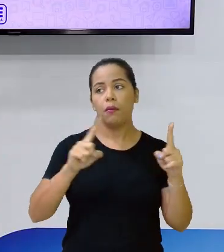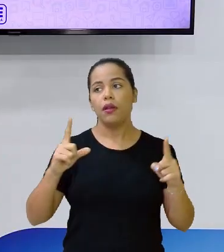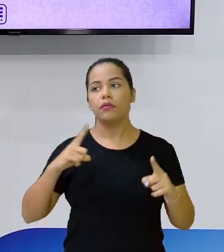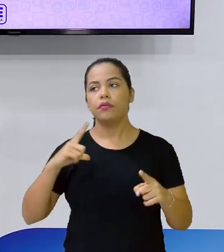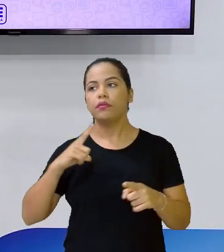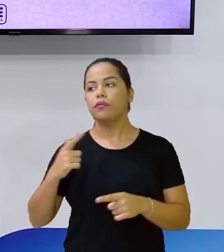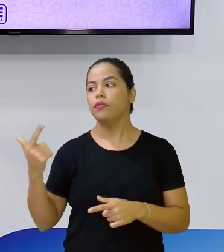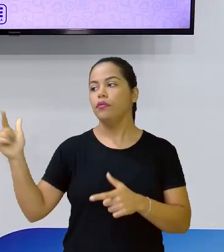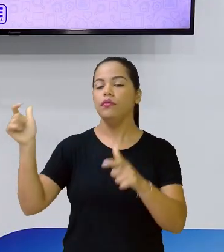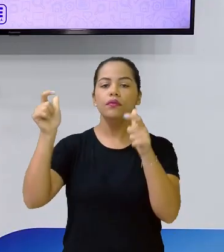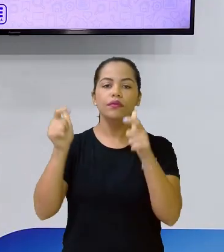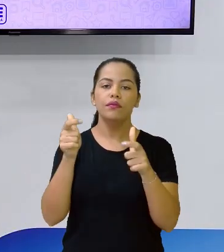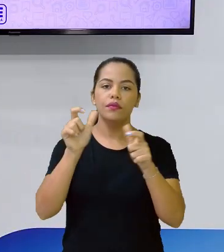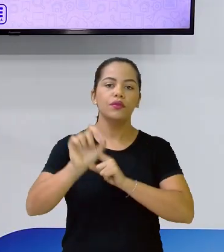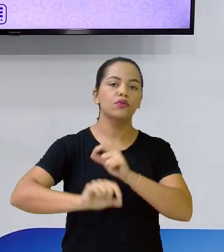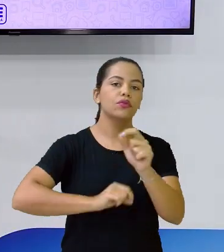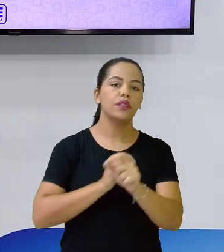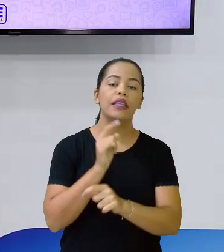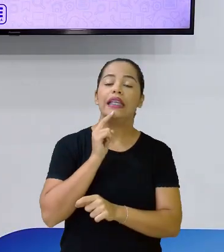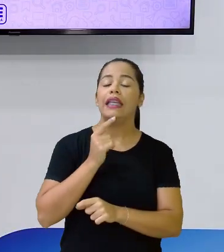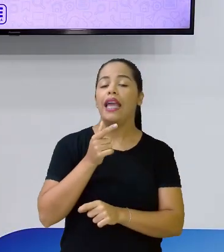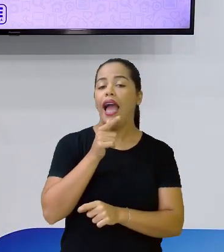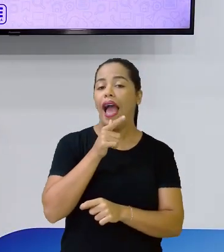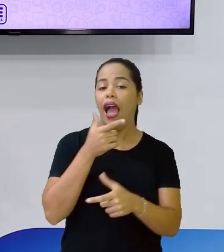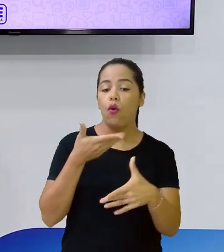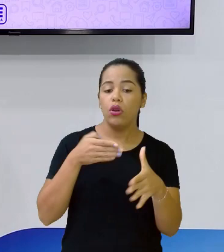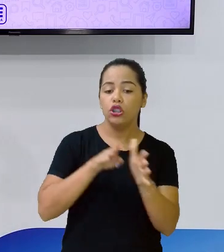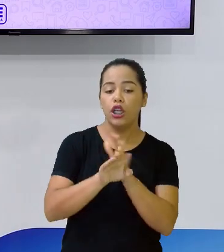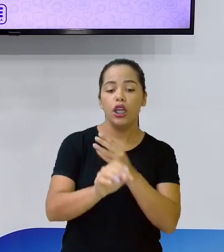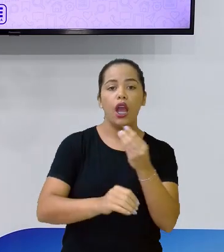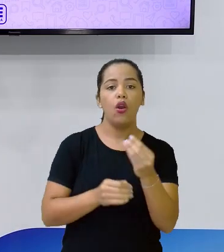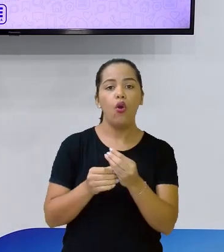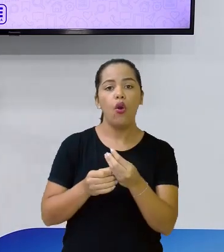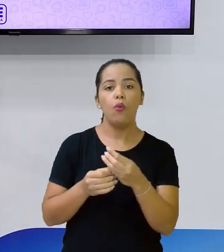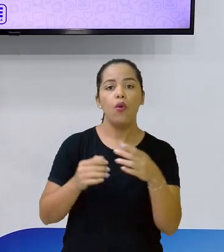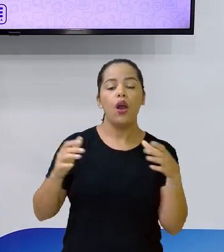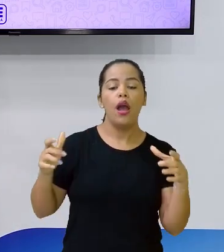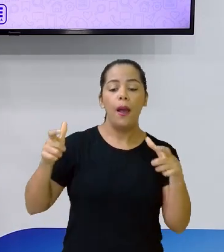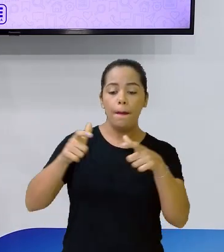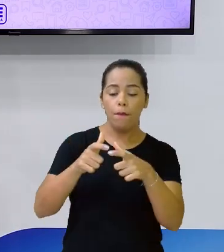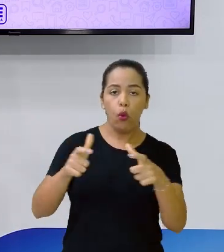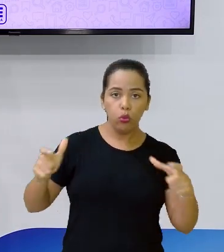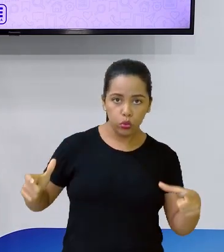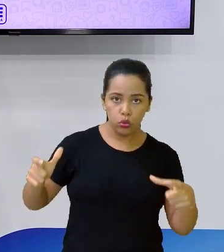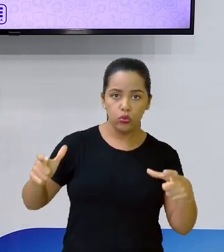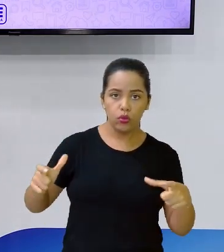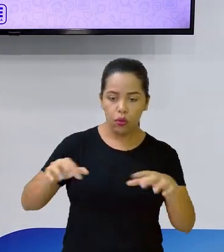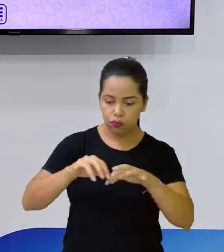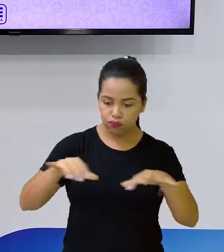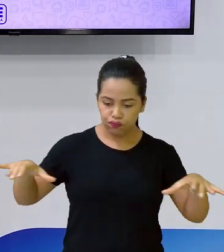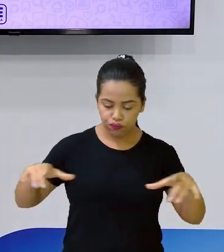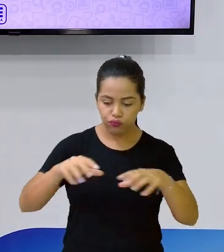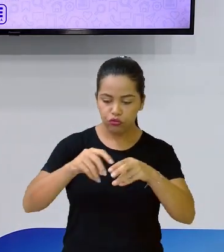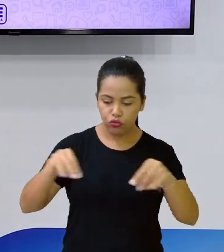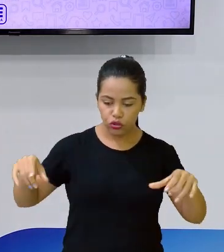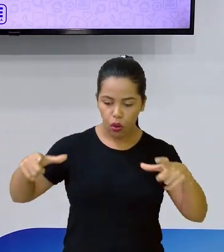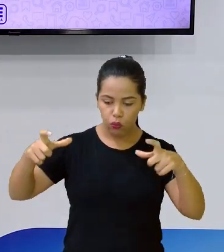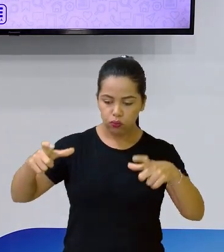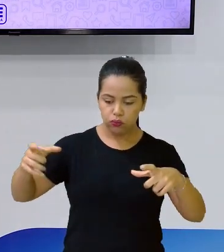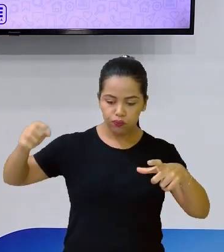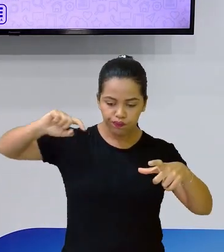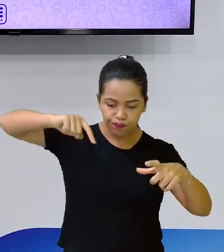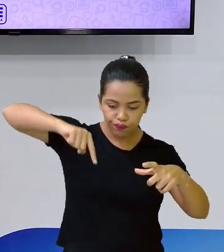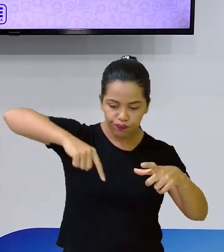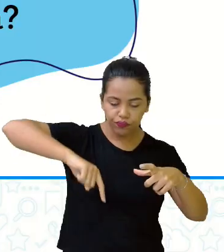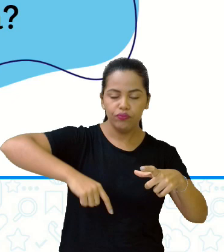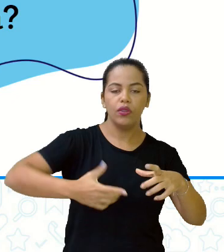De um poço. As pessoas furam um poço e a água pegam essa água e utilizam nas suas casas. Varia de uma região